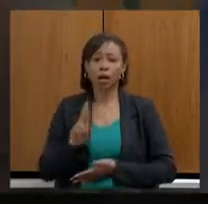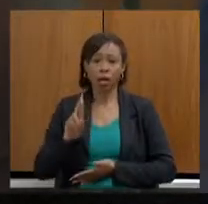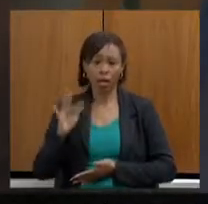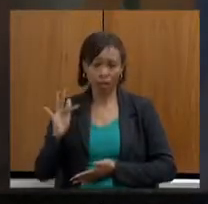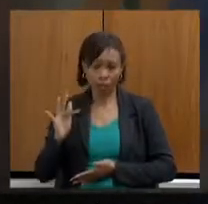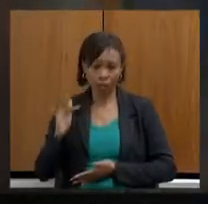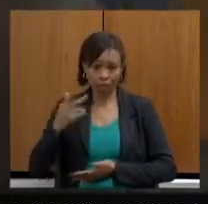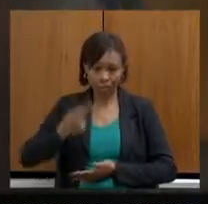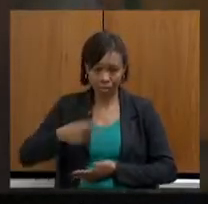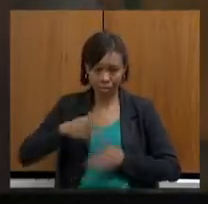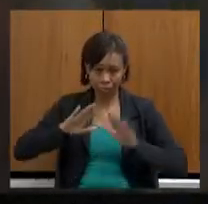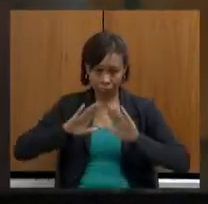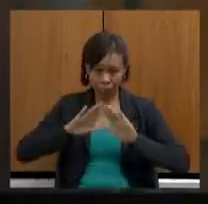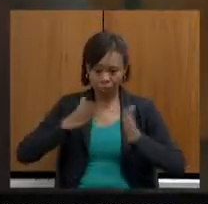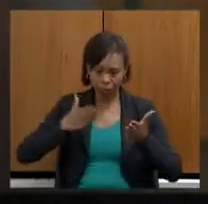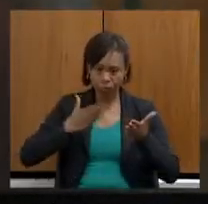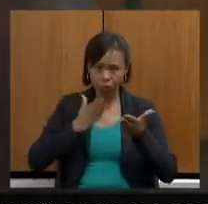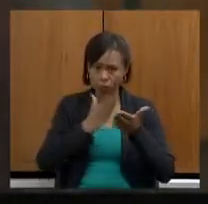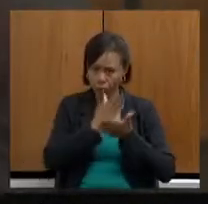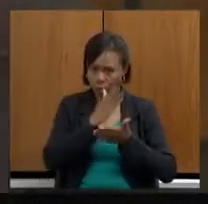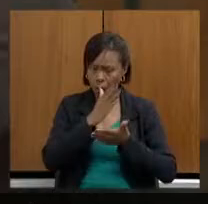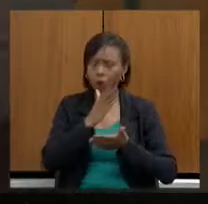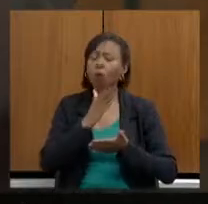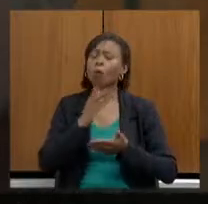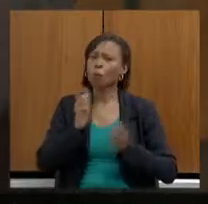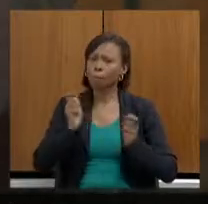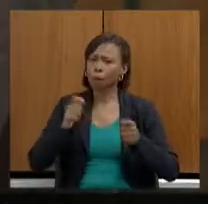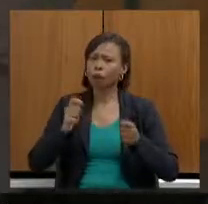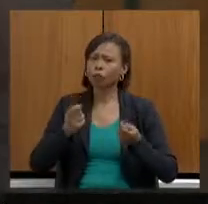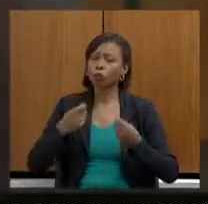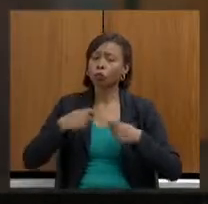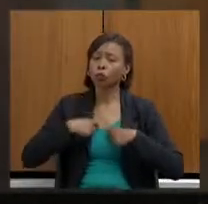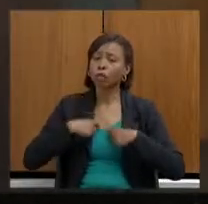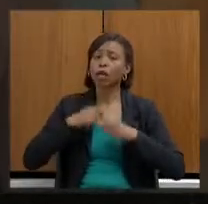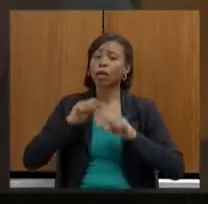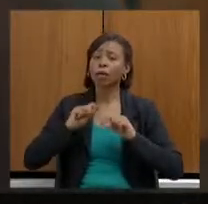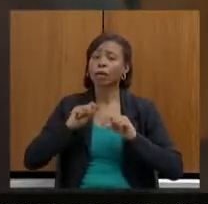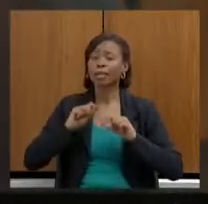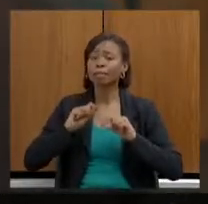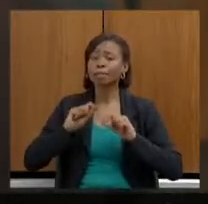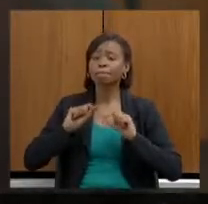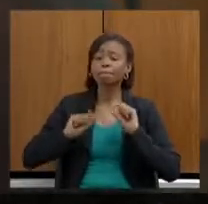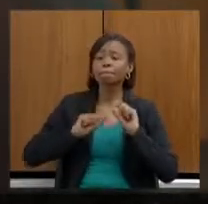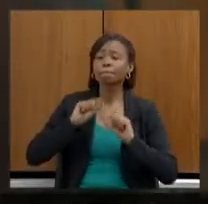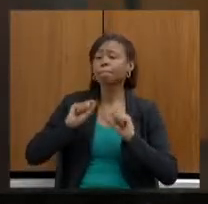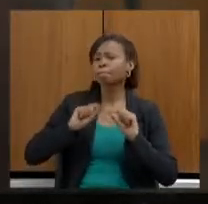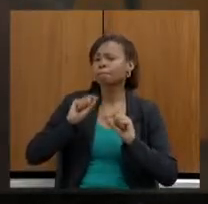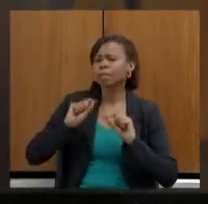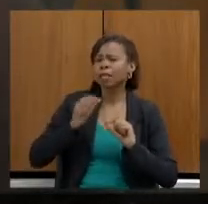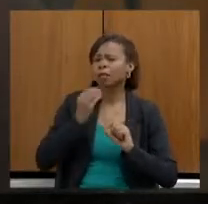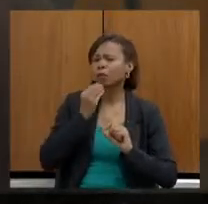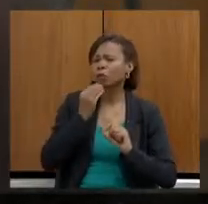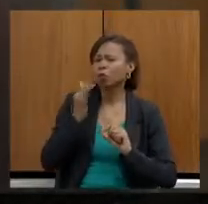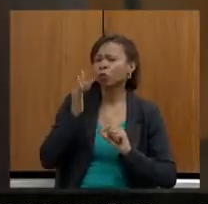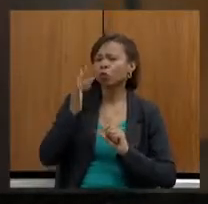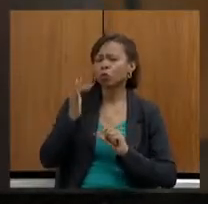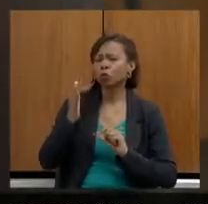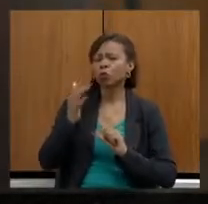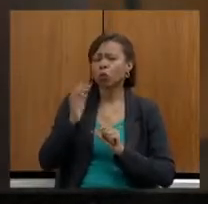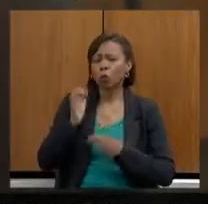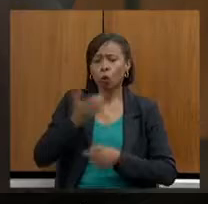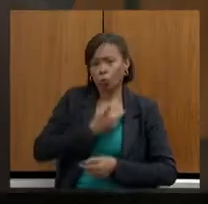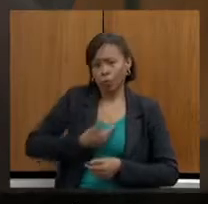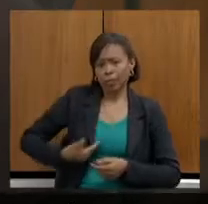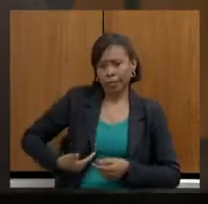por essa casa vai nos dar uma previsibilidade no processo do que o Estado tem de compromissos financeiros